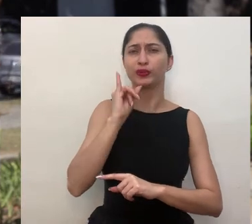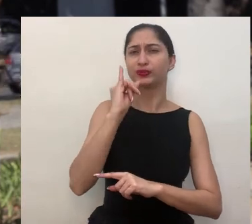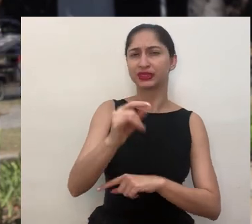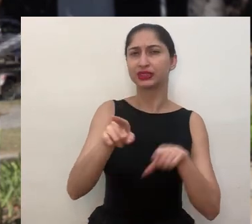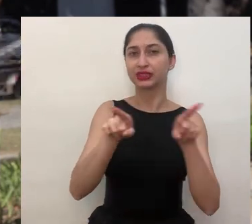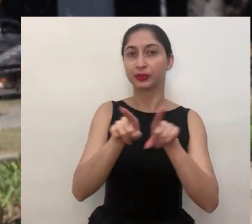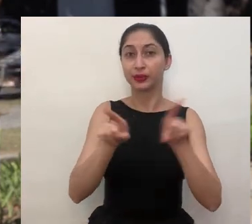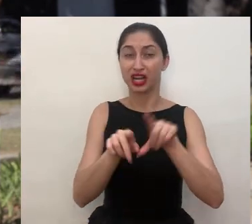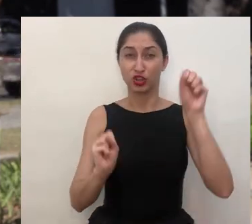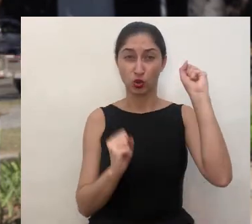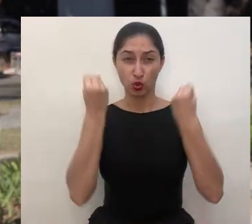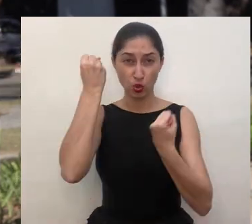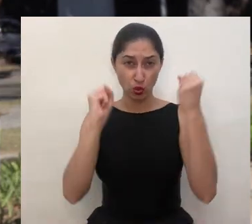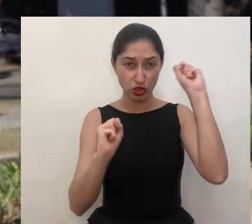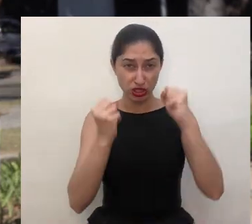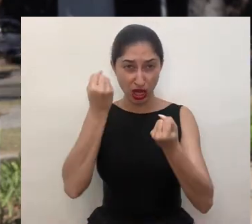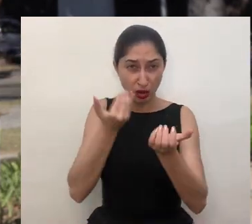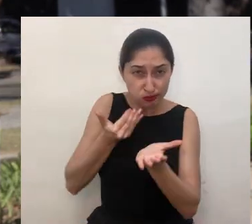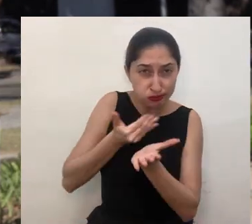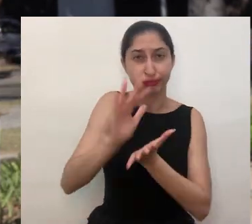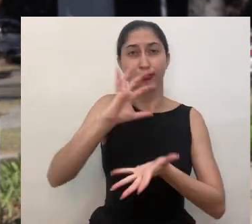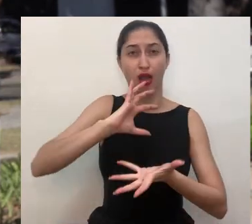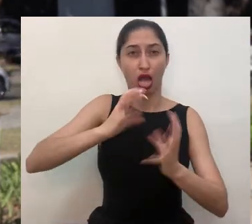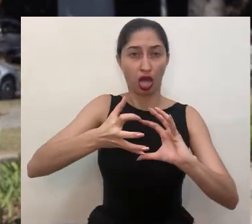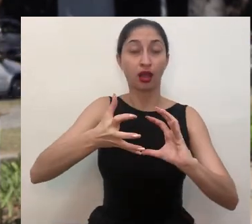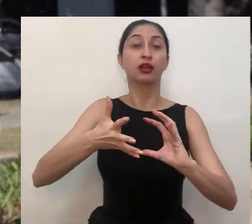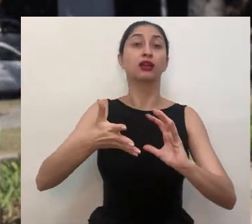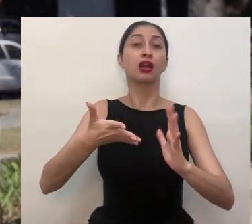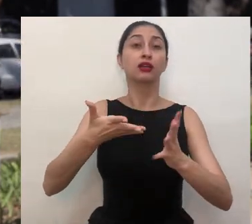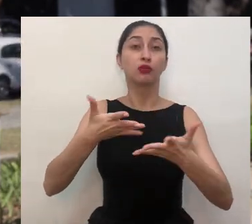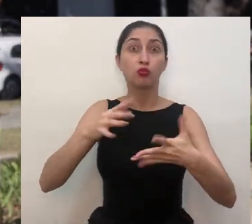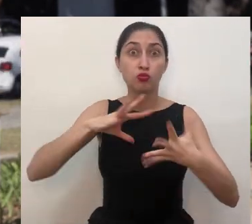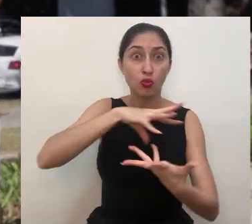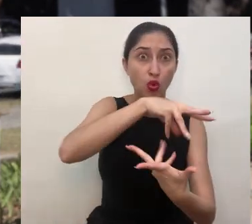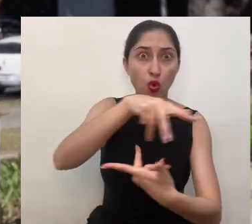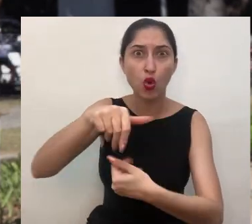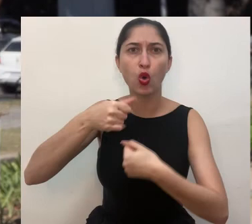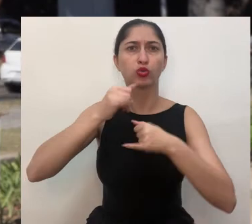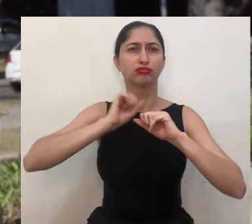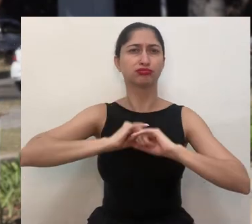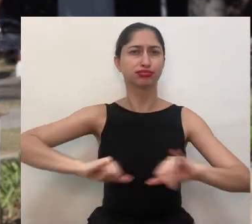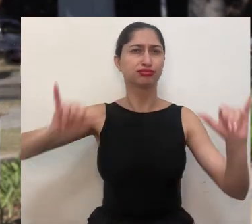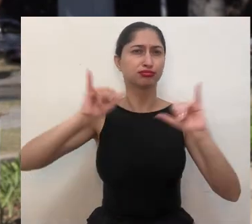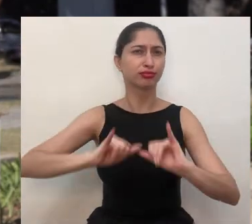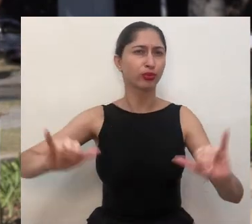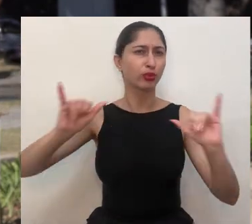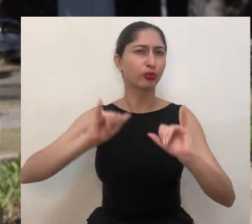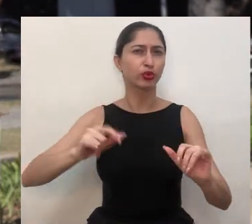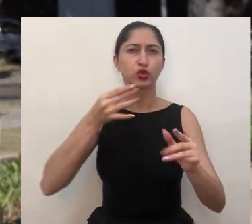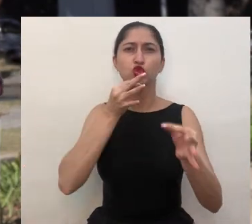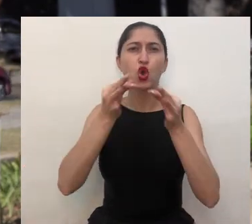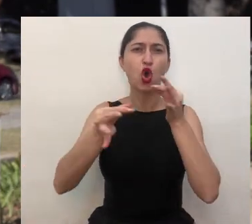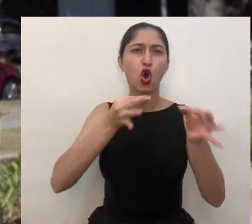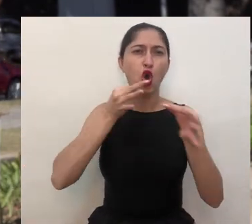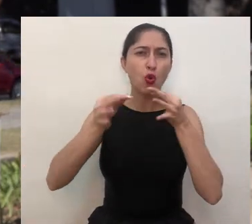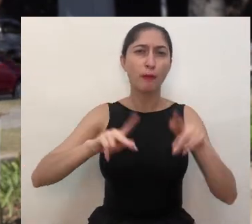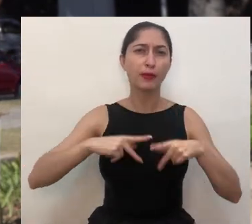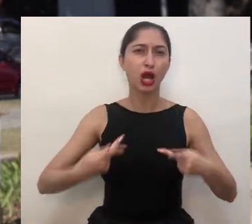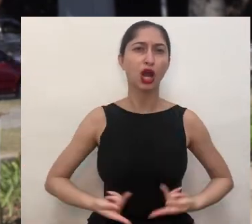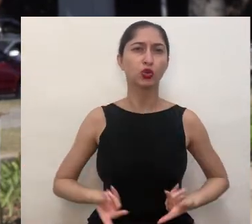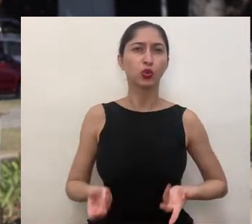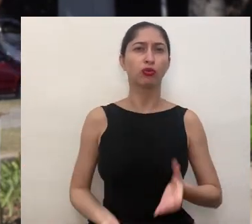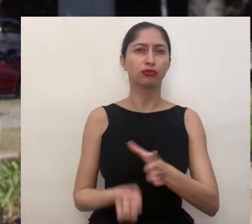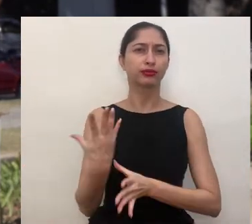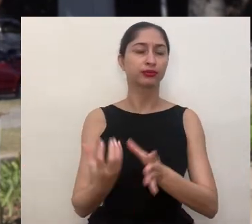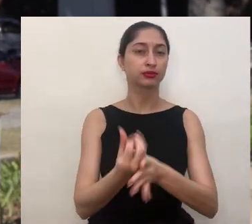Moderna, o mundo começa a ser superpovoado por esses sons artificiais que o ser humano insere no mundo e que isso traria